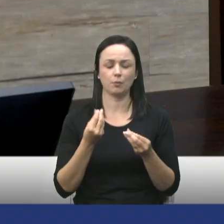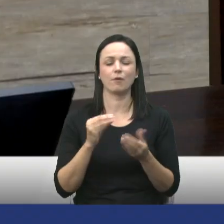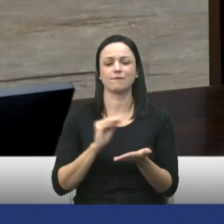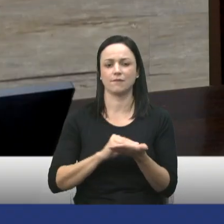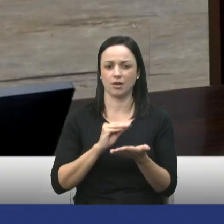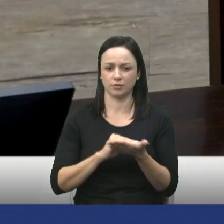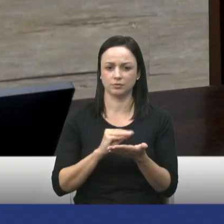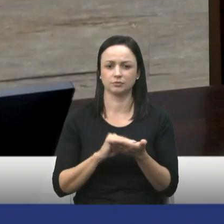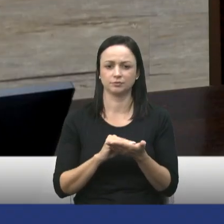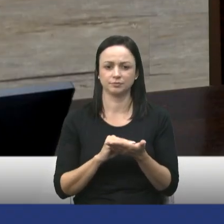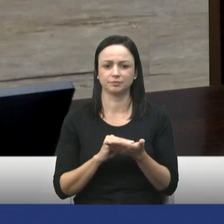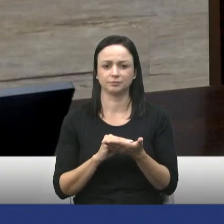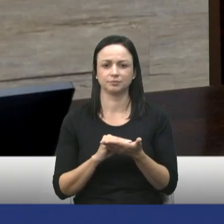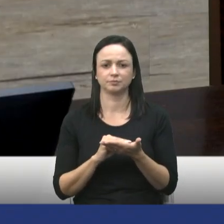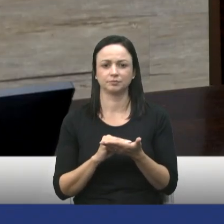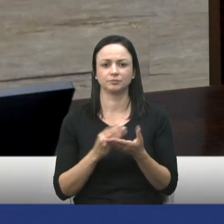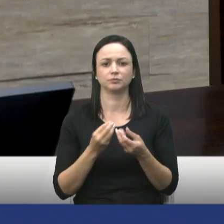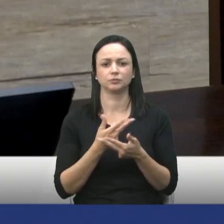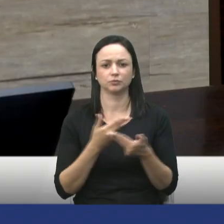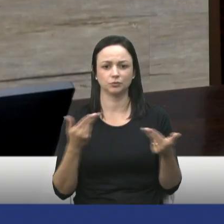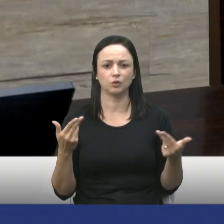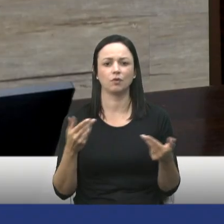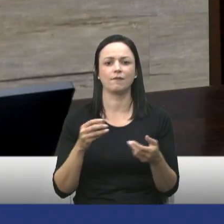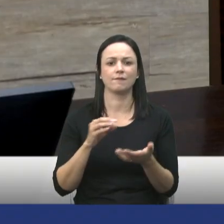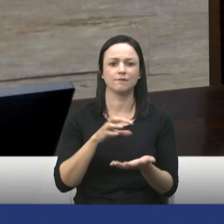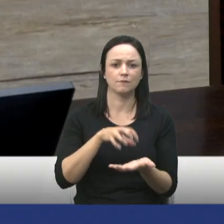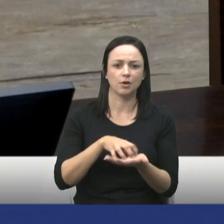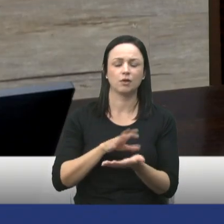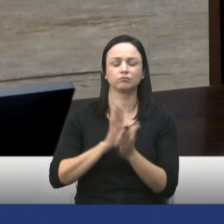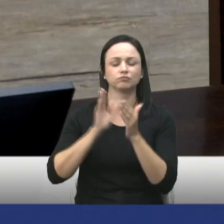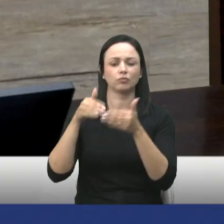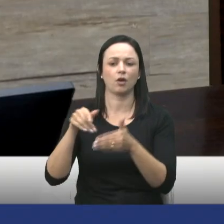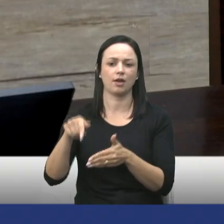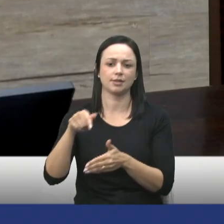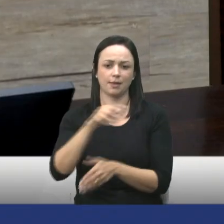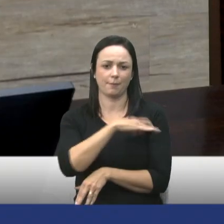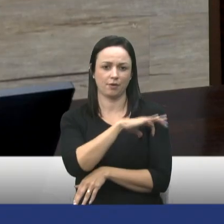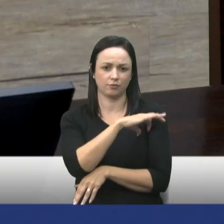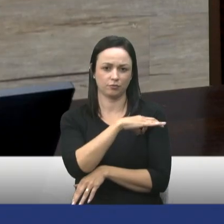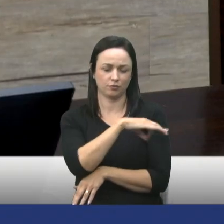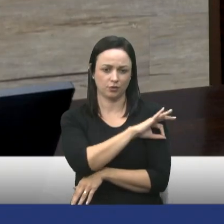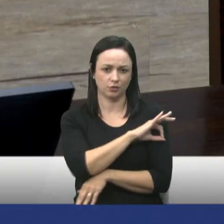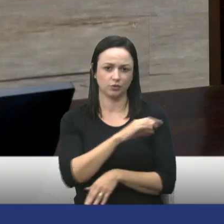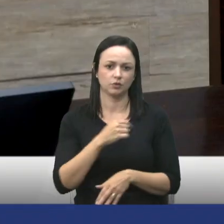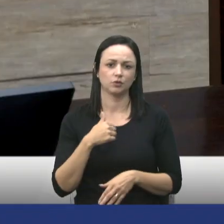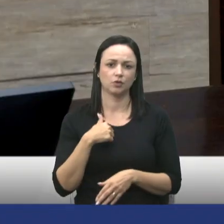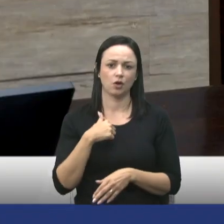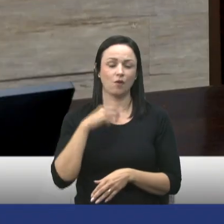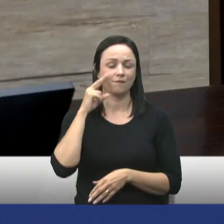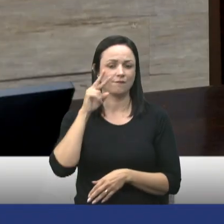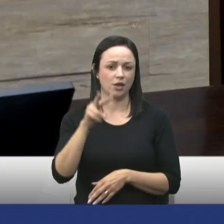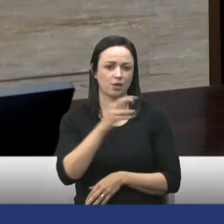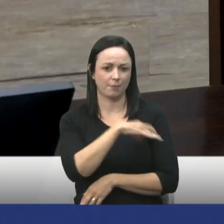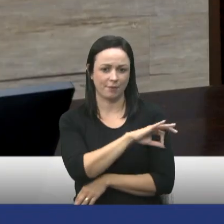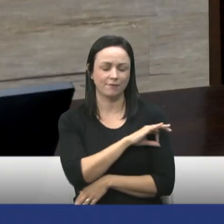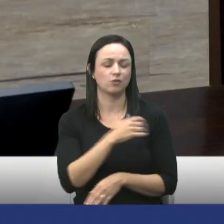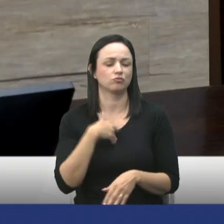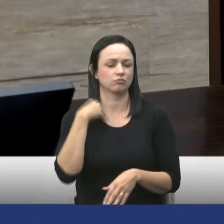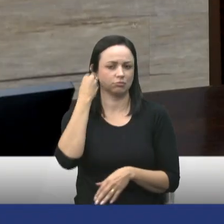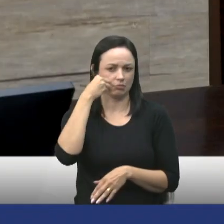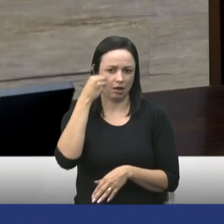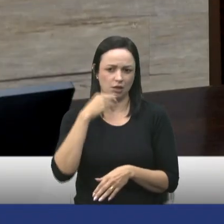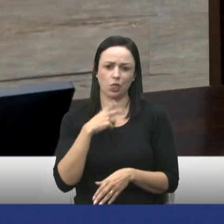né, que tem muita coisa centralizada no prefeito, mas assim, eu vendo como prefeito, com experiência,